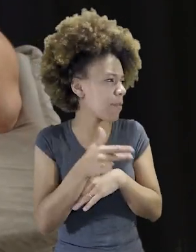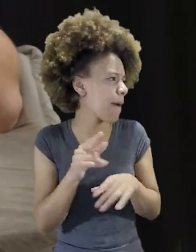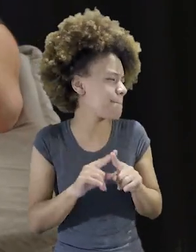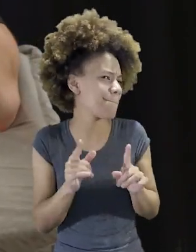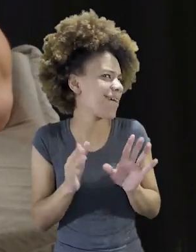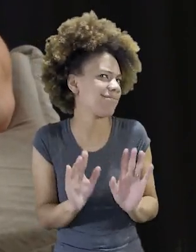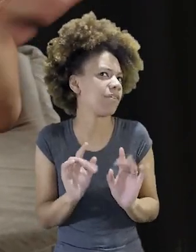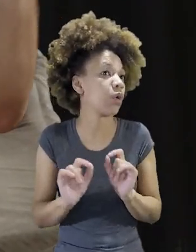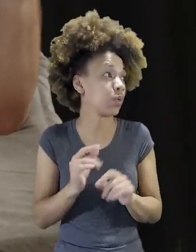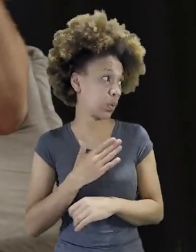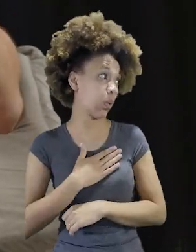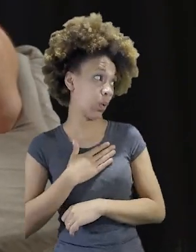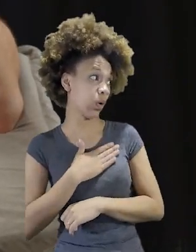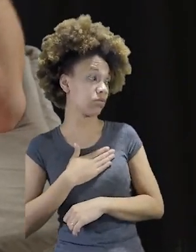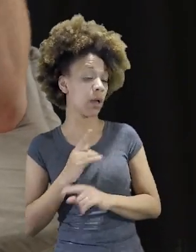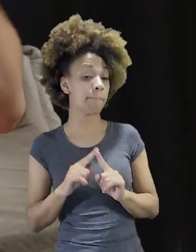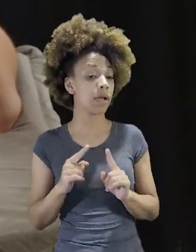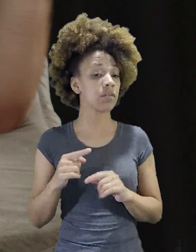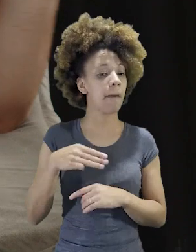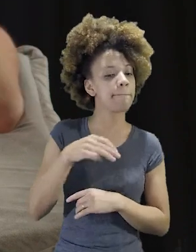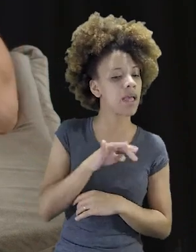metal fui pra fui pra outro lugar